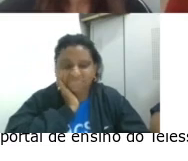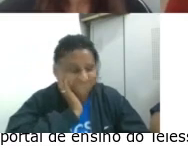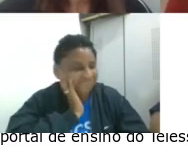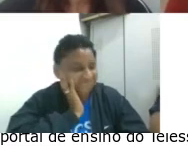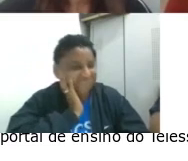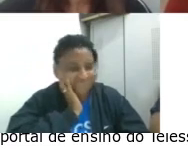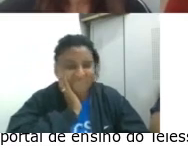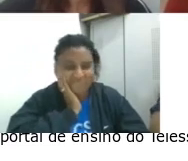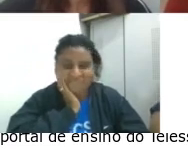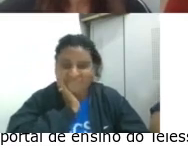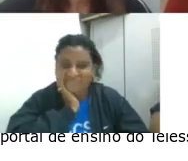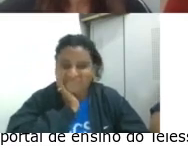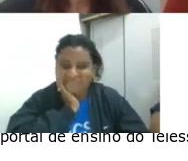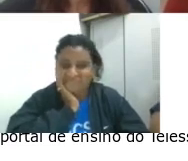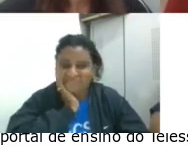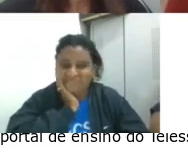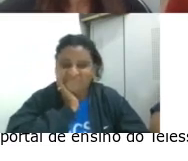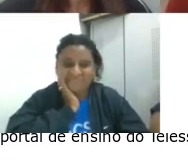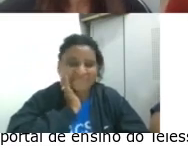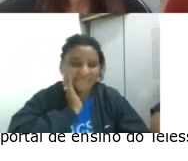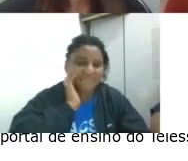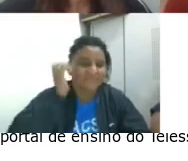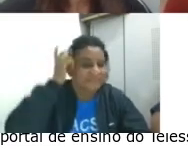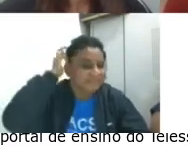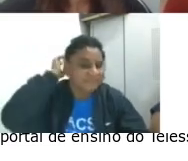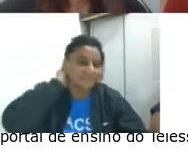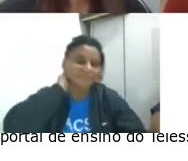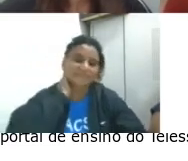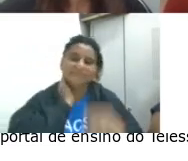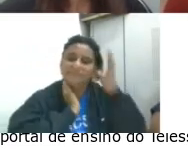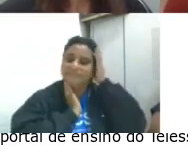junto hoje das minhas agentes de saúde de dizer que